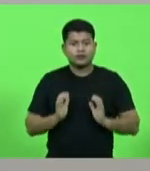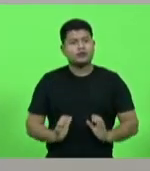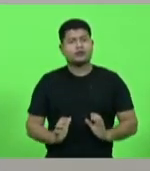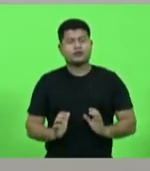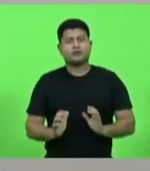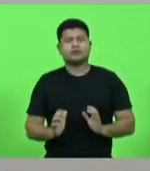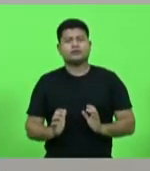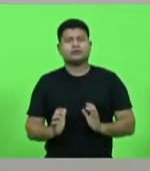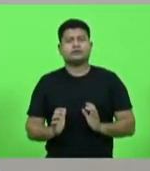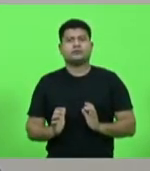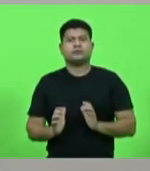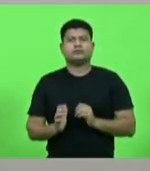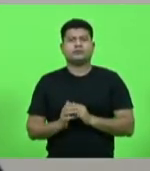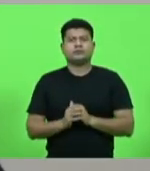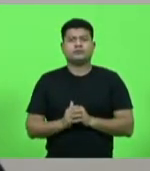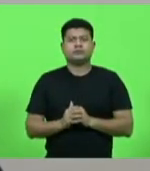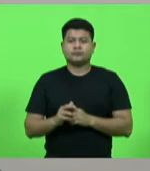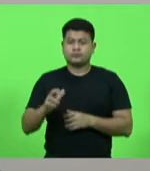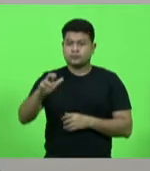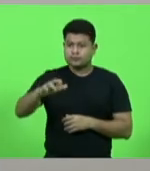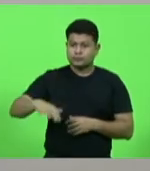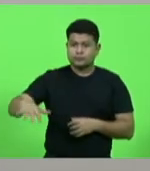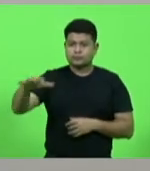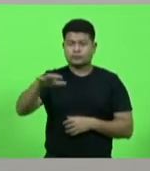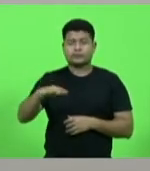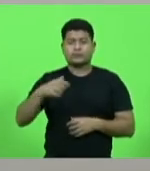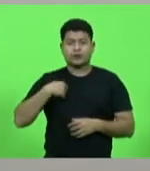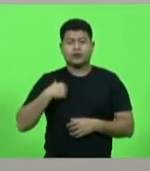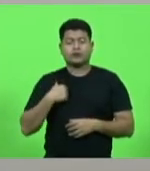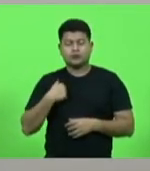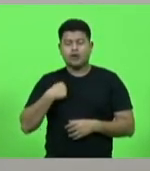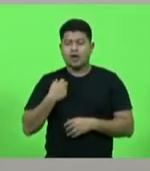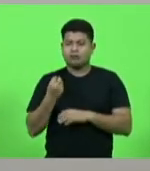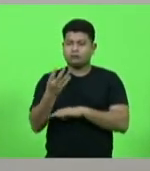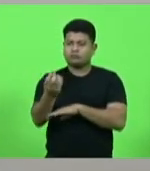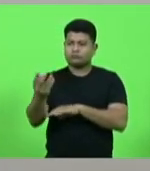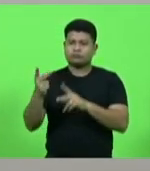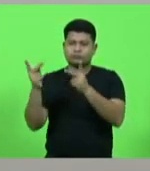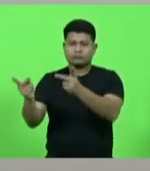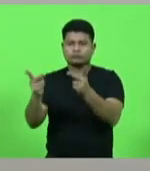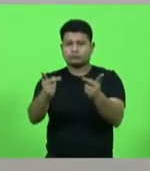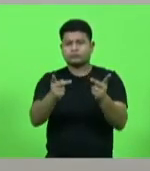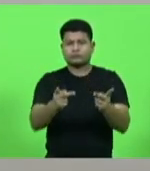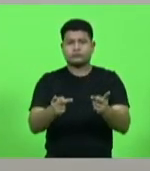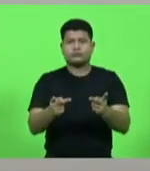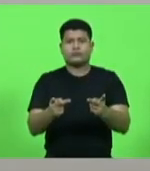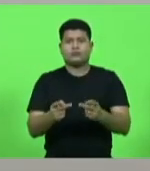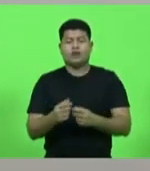cidadãs das regiões por onde tenho passado, e eu pude